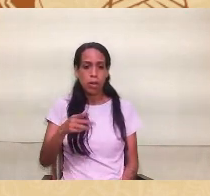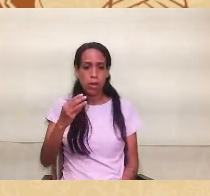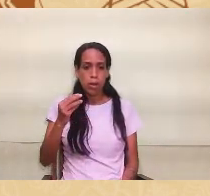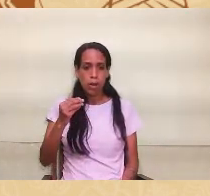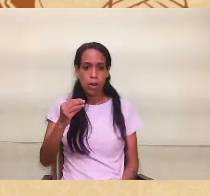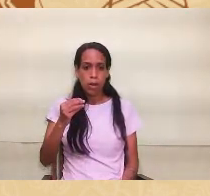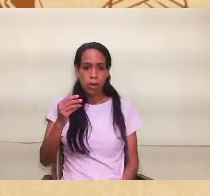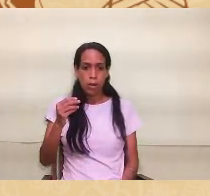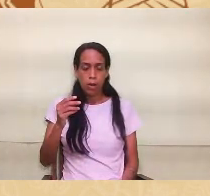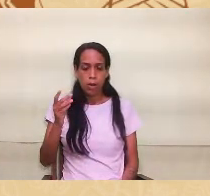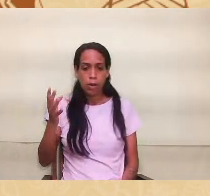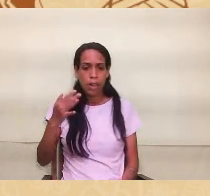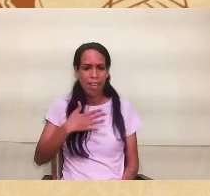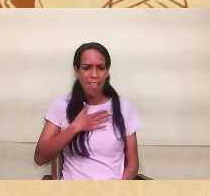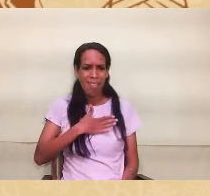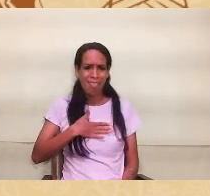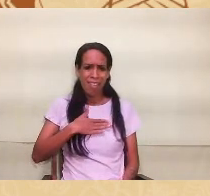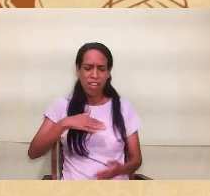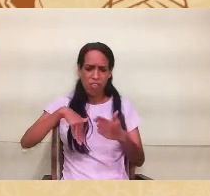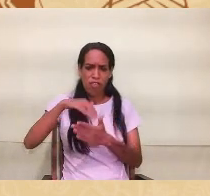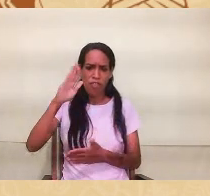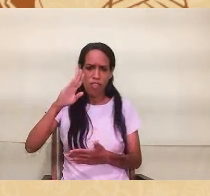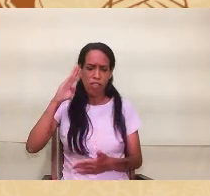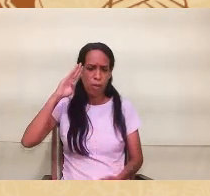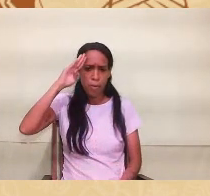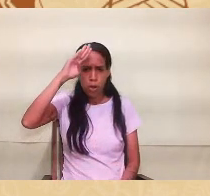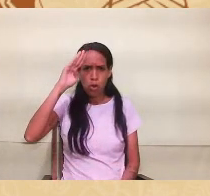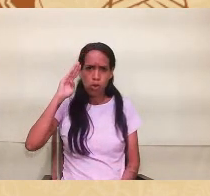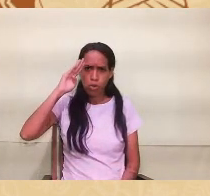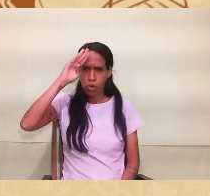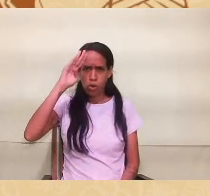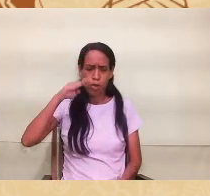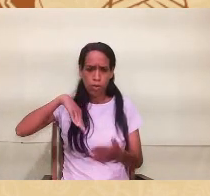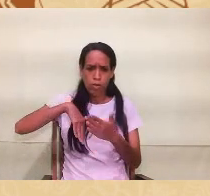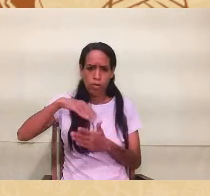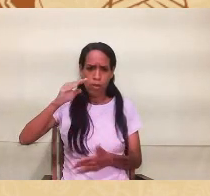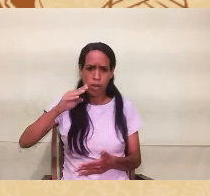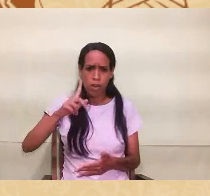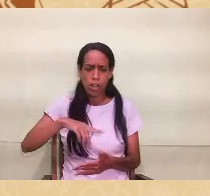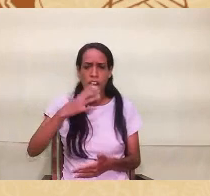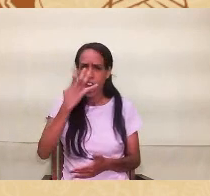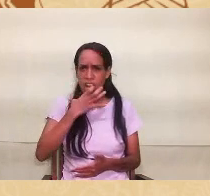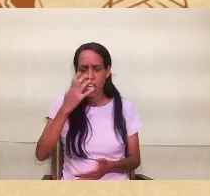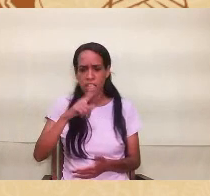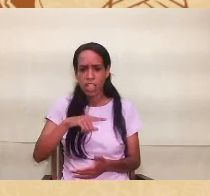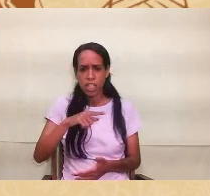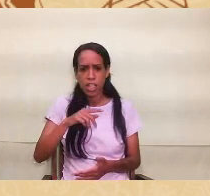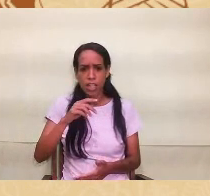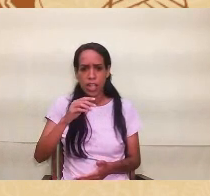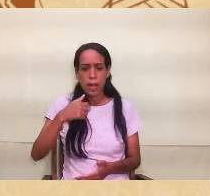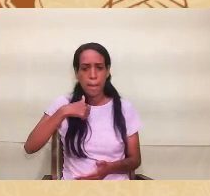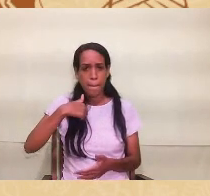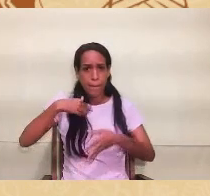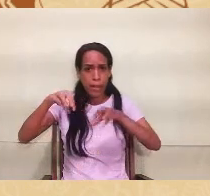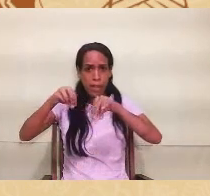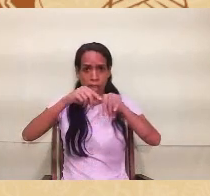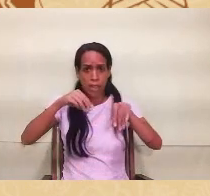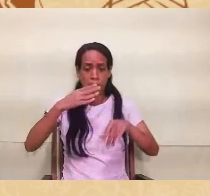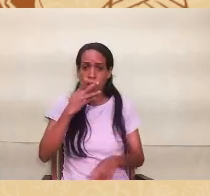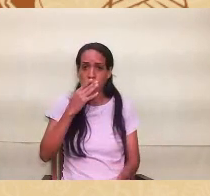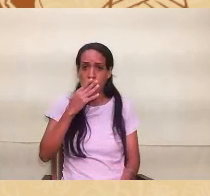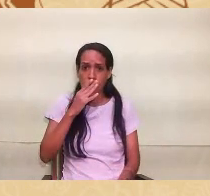marcha. Ai, fora Bolsonaro. Não, a gente já canta assim. Bahia, terra de coco,